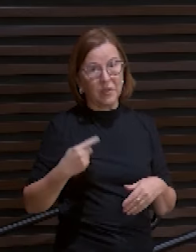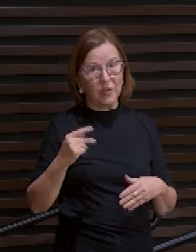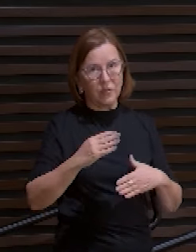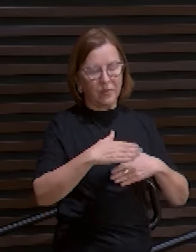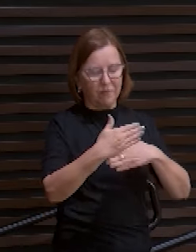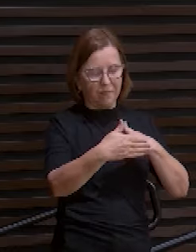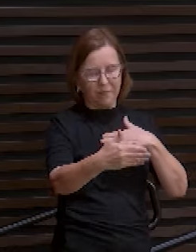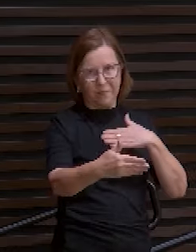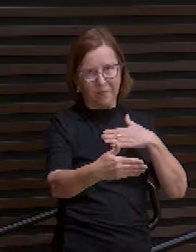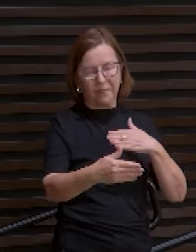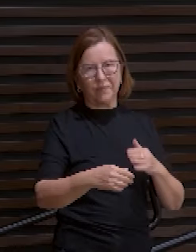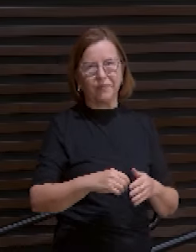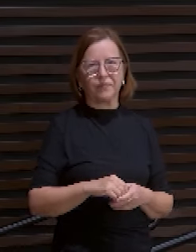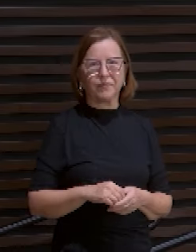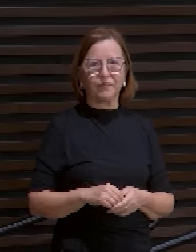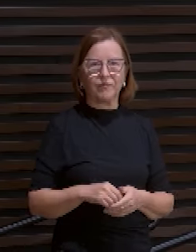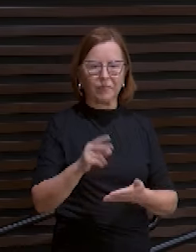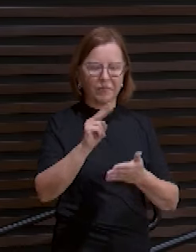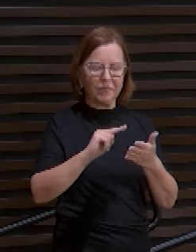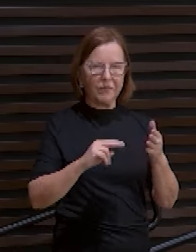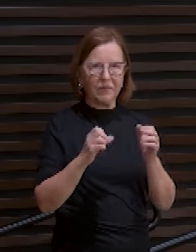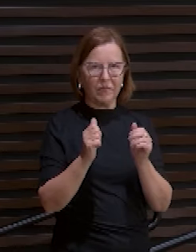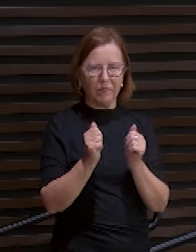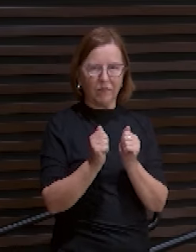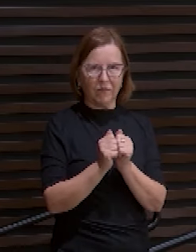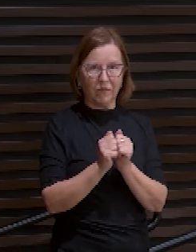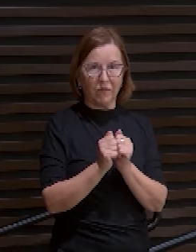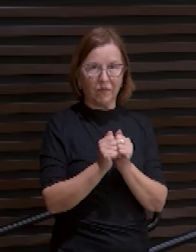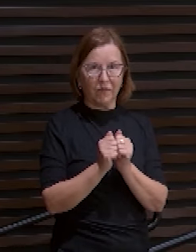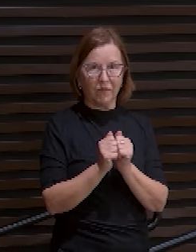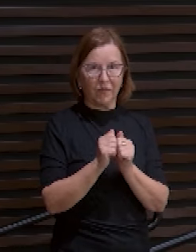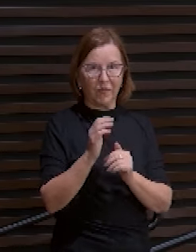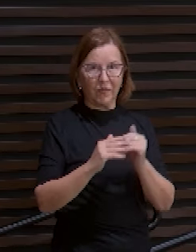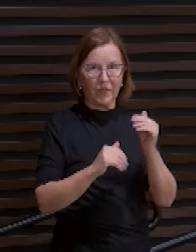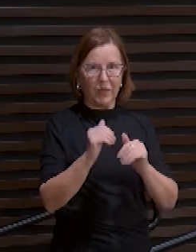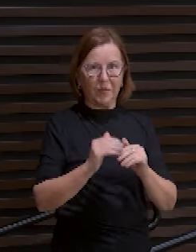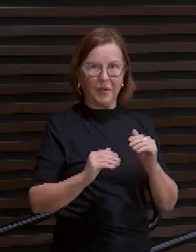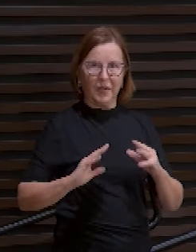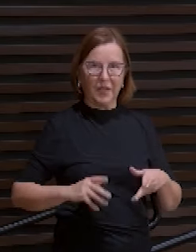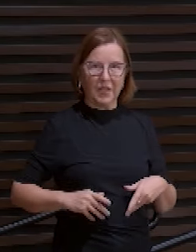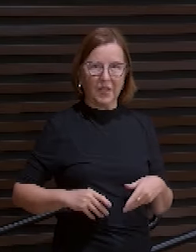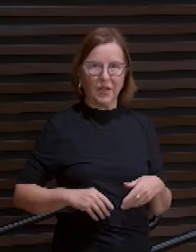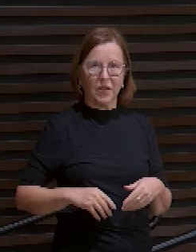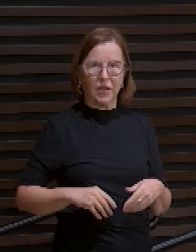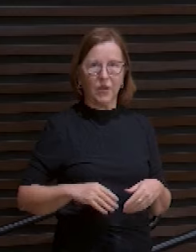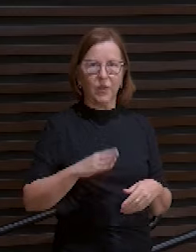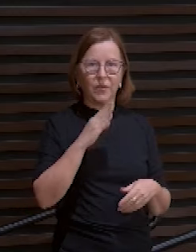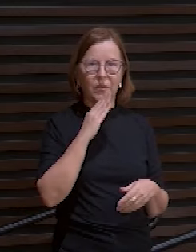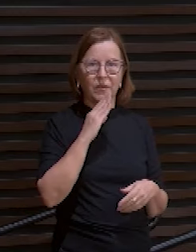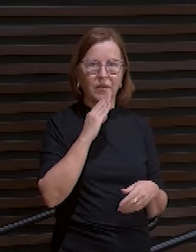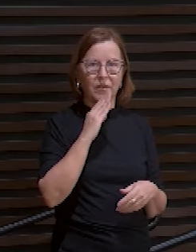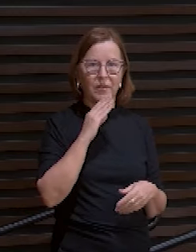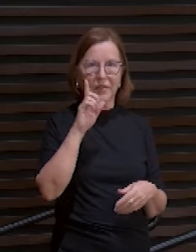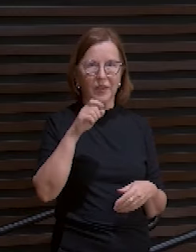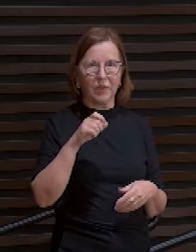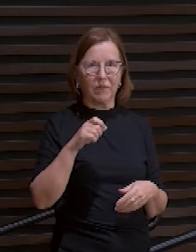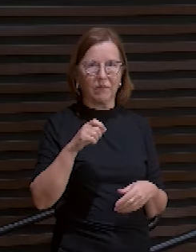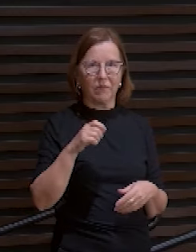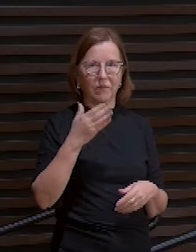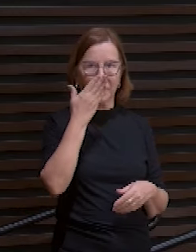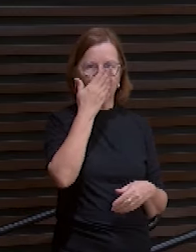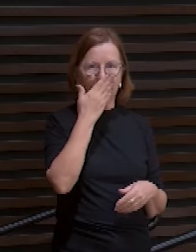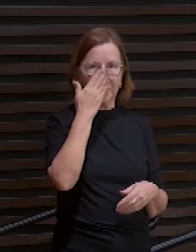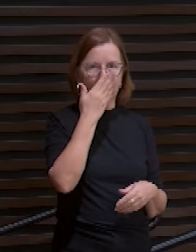consequência Vamos ler juntos ora as obras da Carne são conhecidas e são